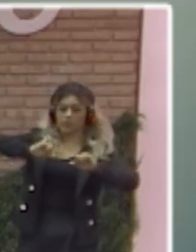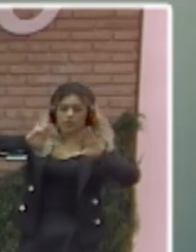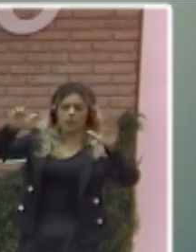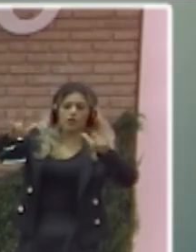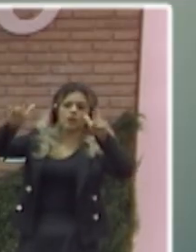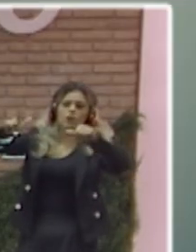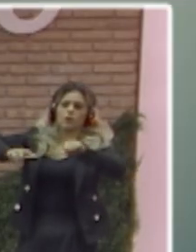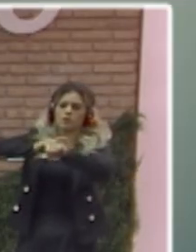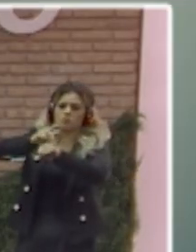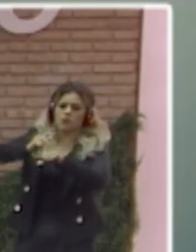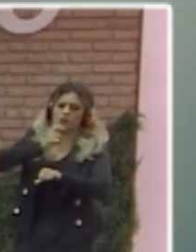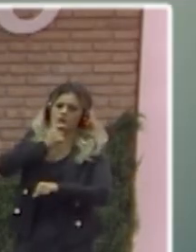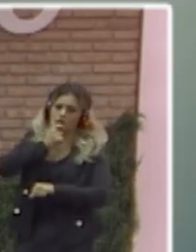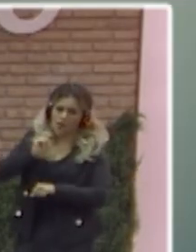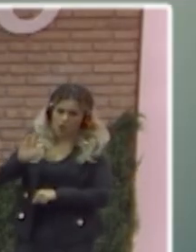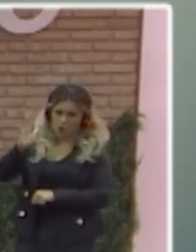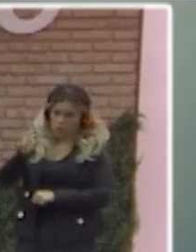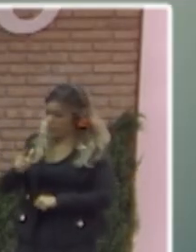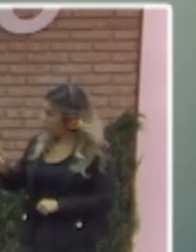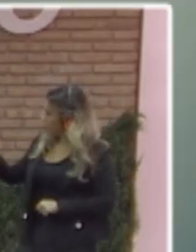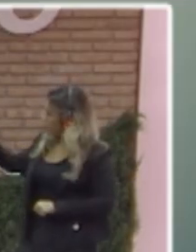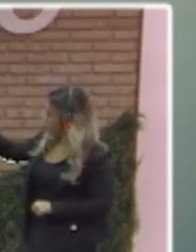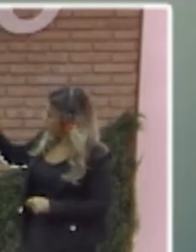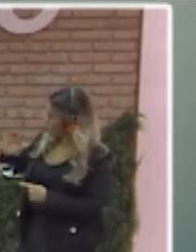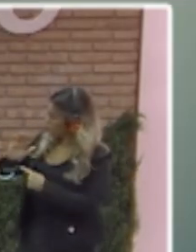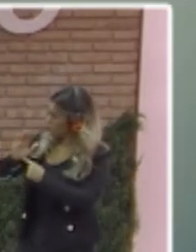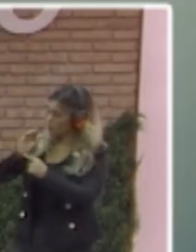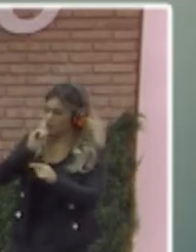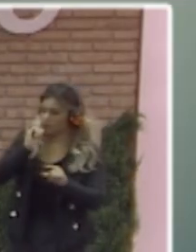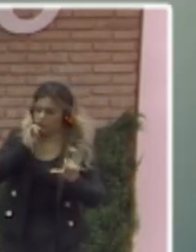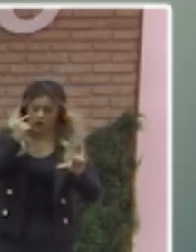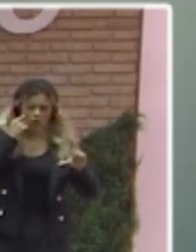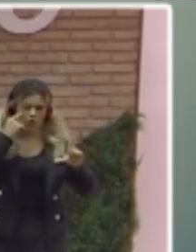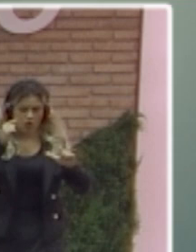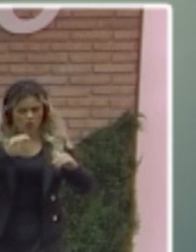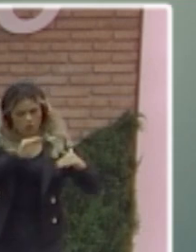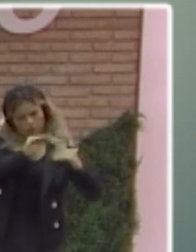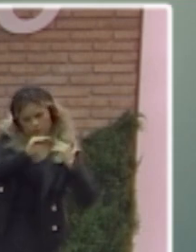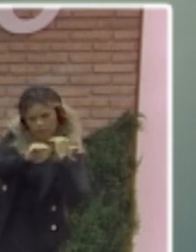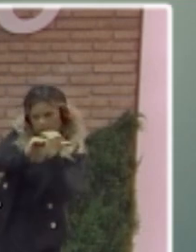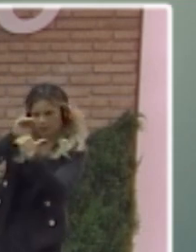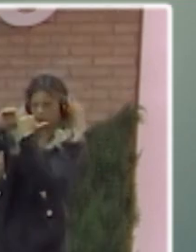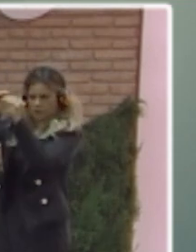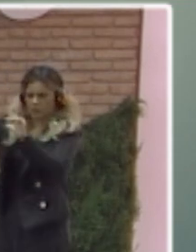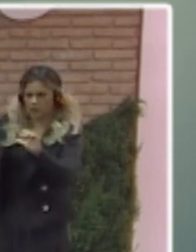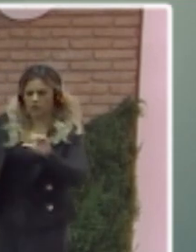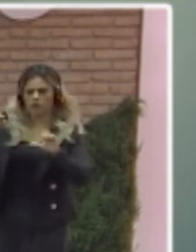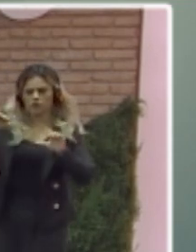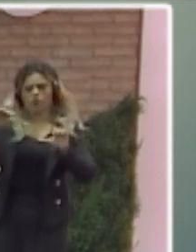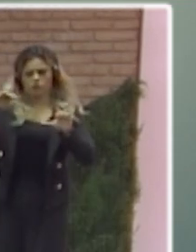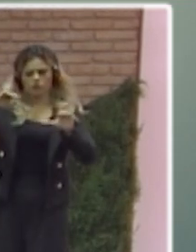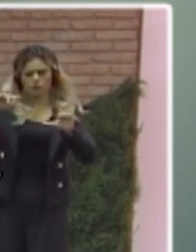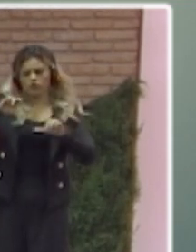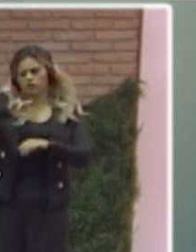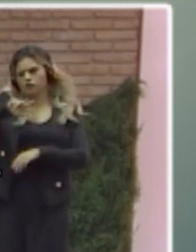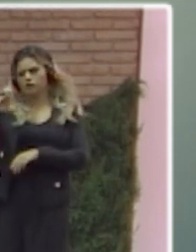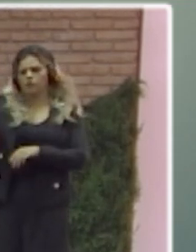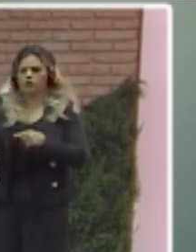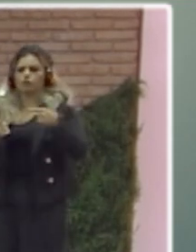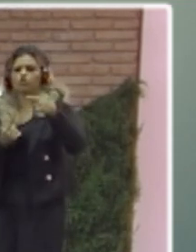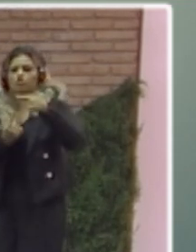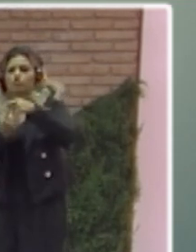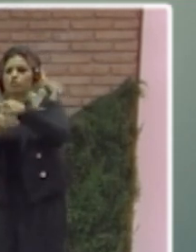Reino Unido. Esse gráfico ele mostra o desenvolvimento de diversas